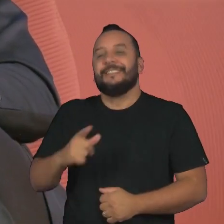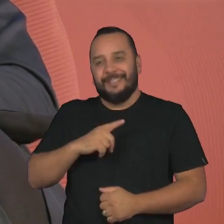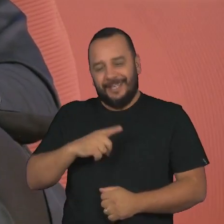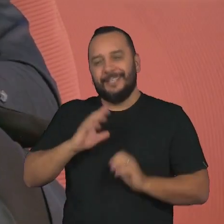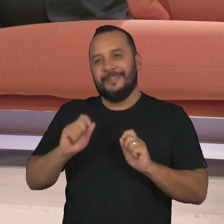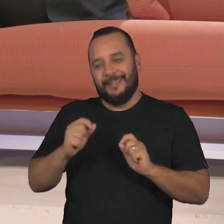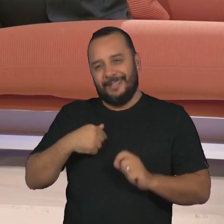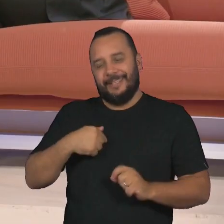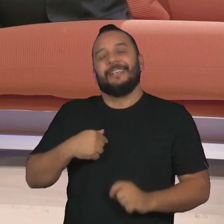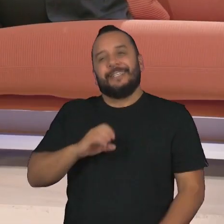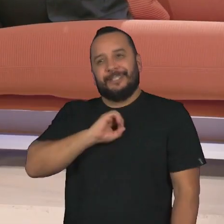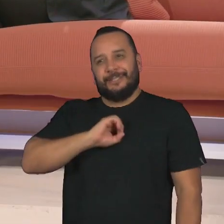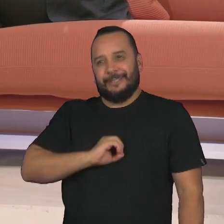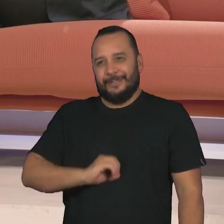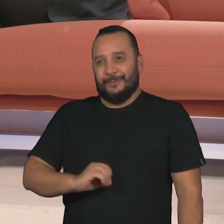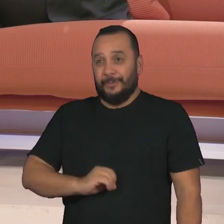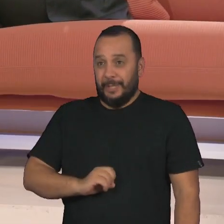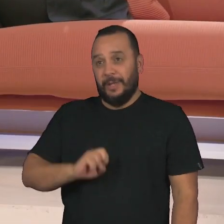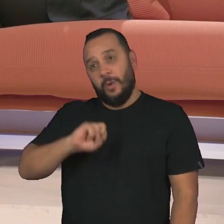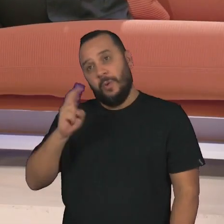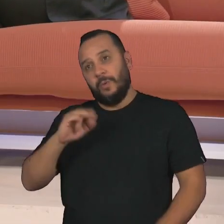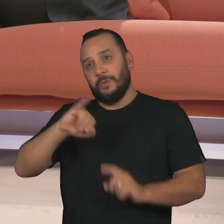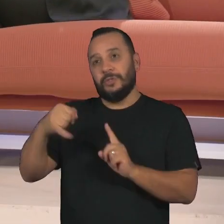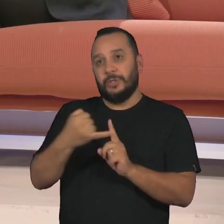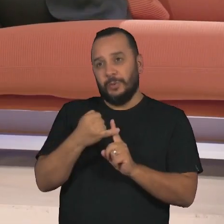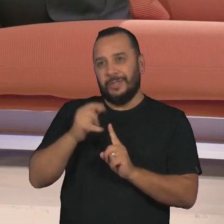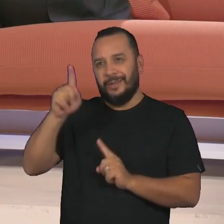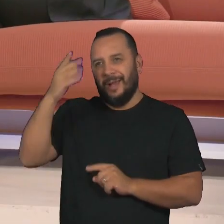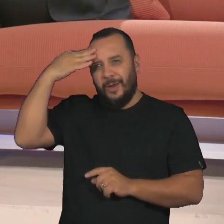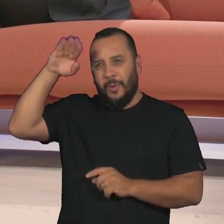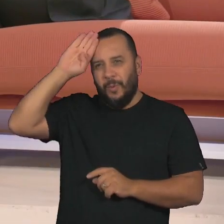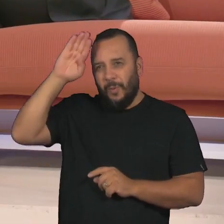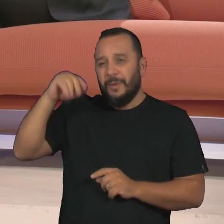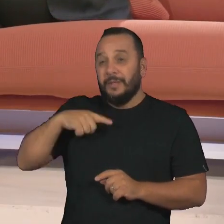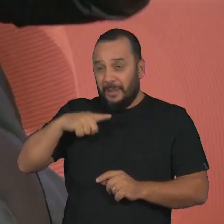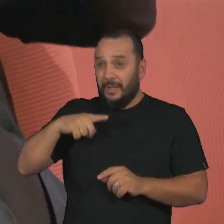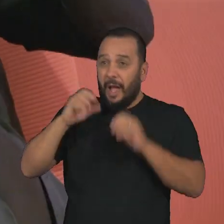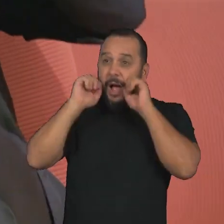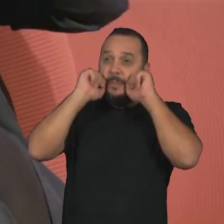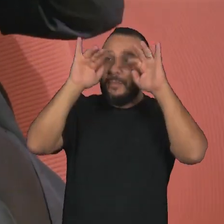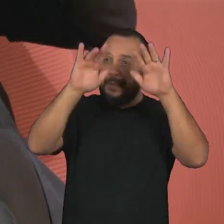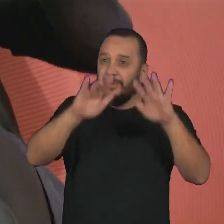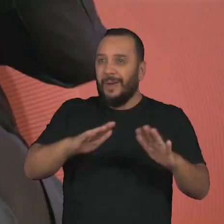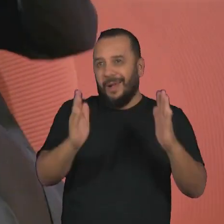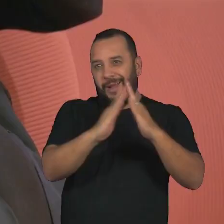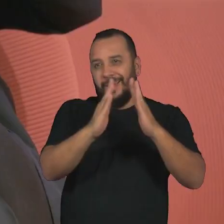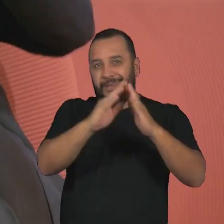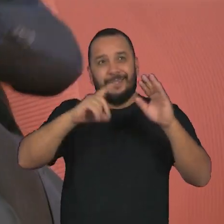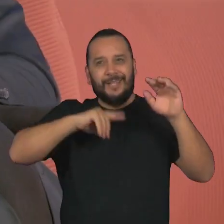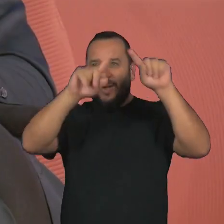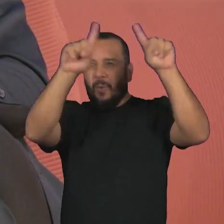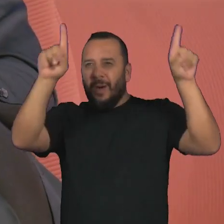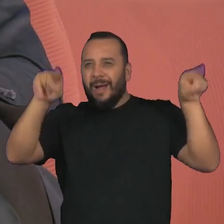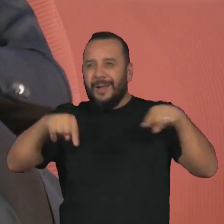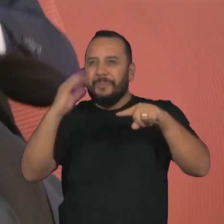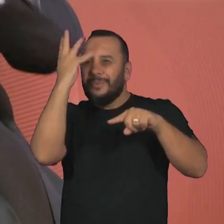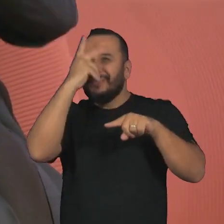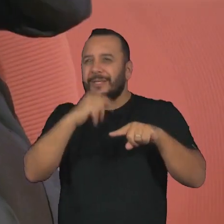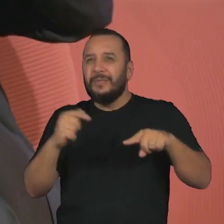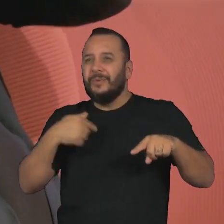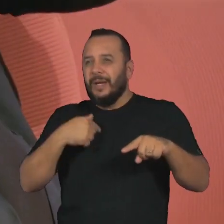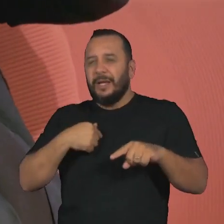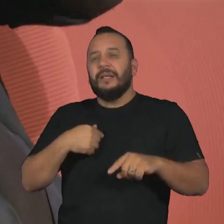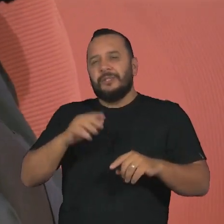foi abençoar uma casa, né, e tinha um quadro bonito de Sagrado Coração, uma coisa muito devocional, tal. E aí ele